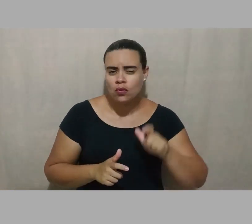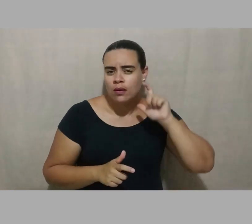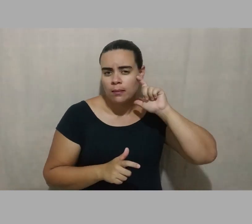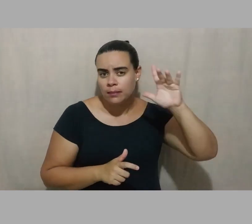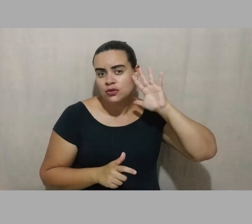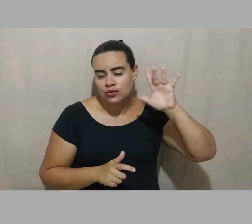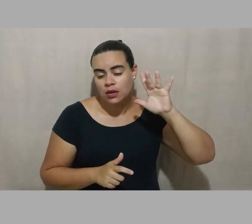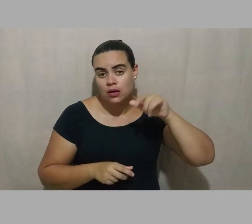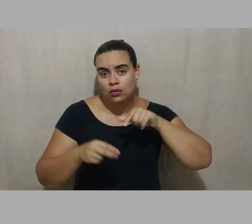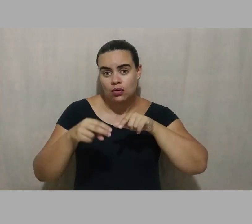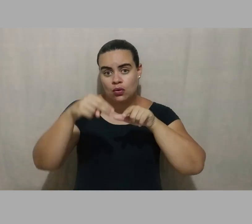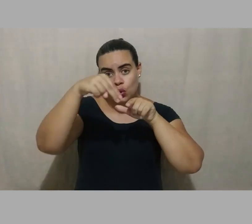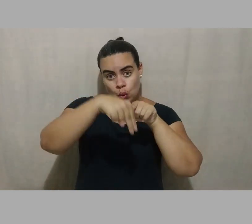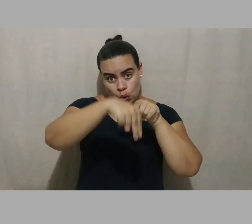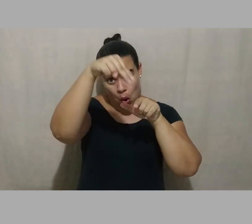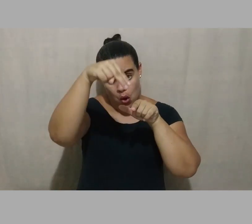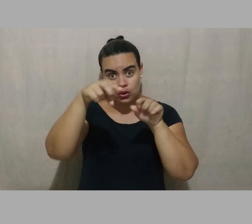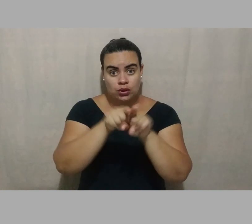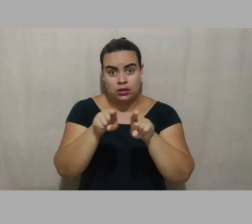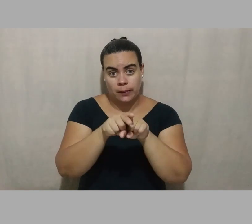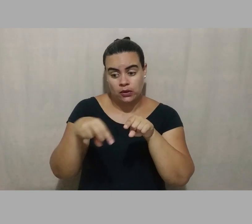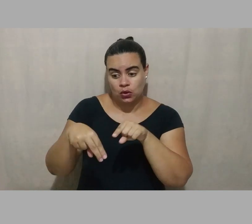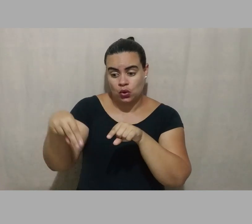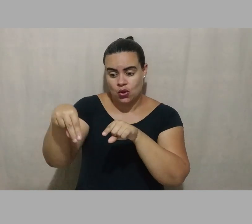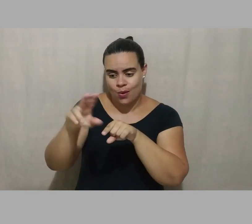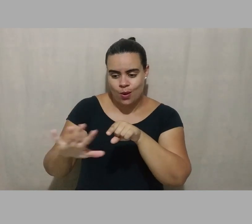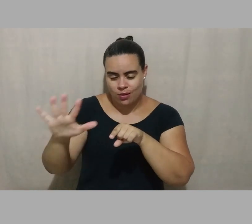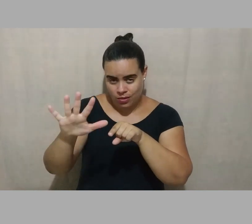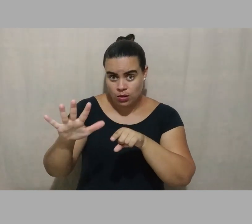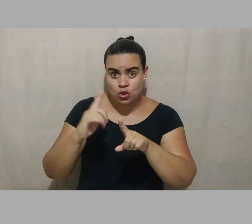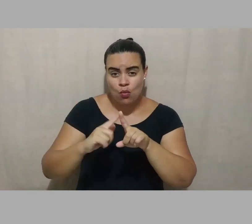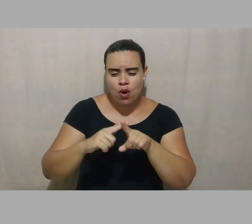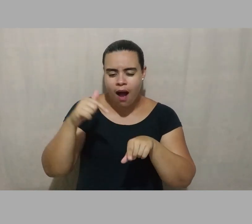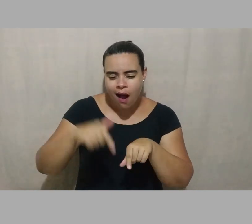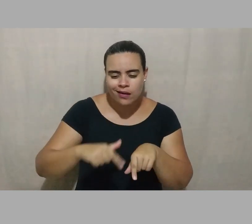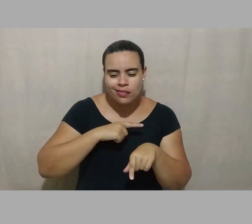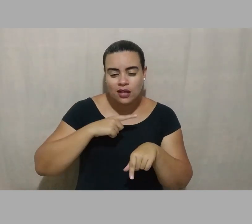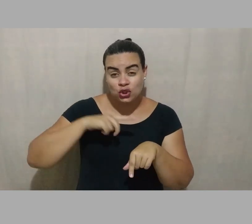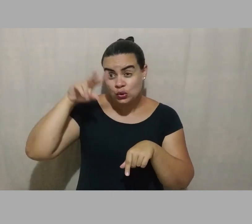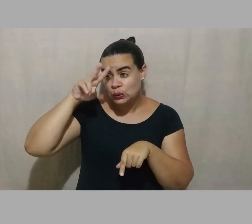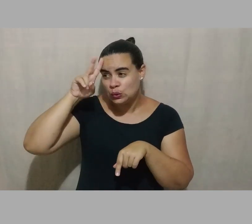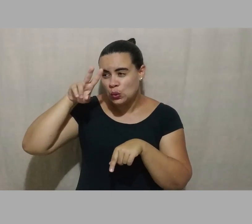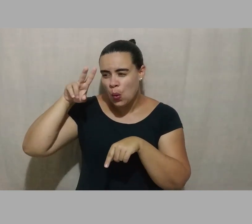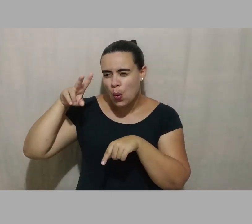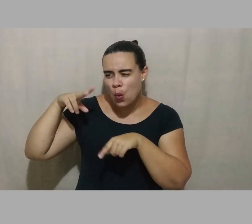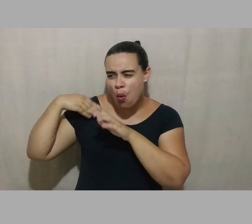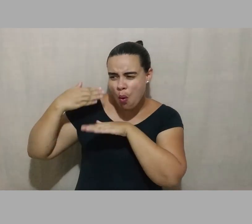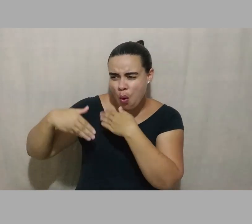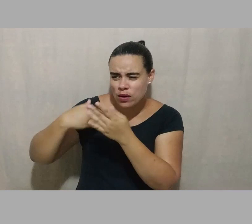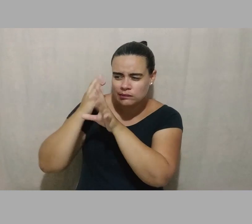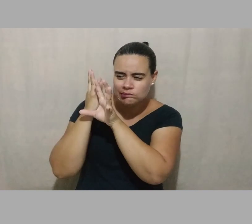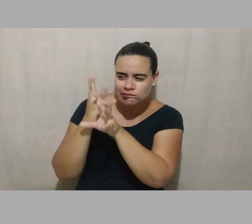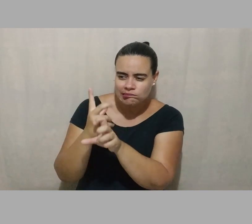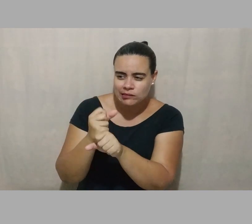territorial e imaginária do norte e do nordeste, né? Justamente porque aqui a gente concentra histórias que ainda estão muito intocadas. Eu